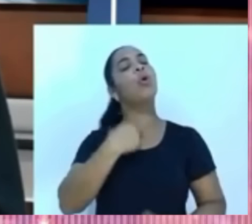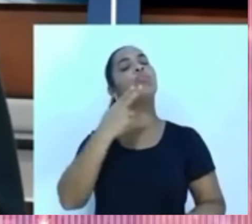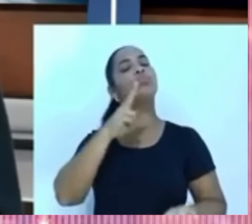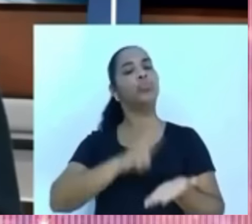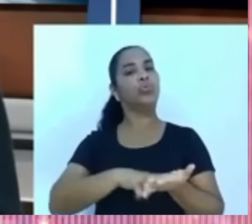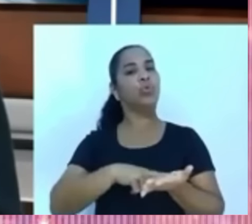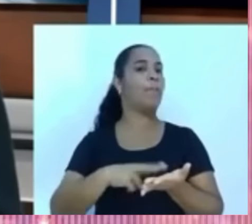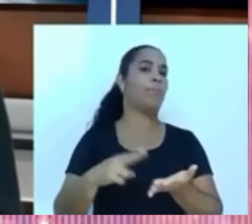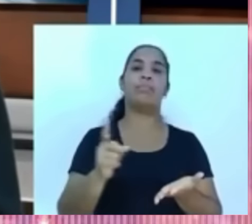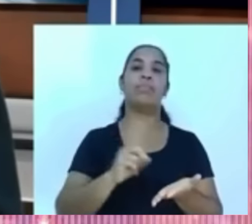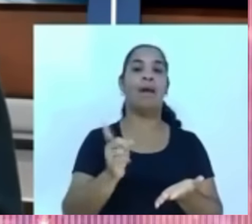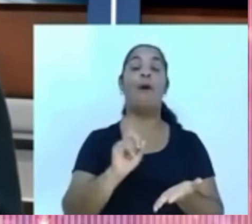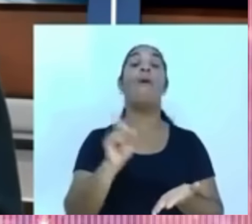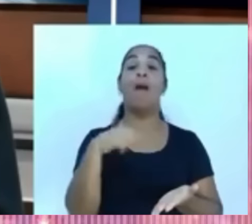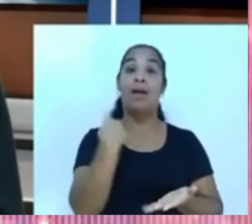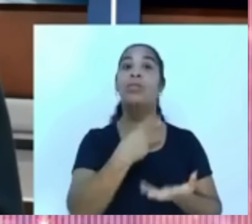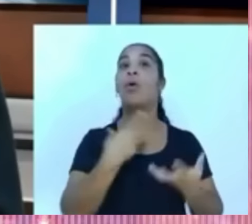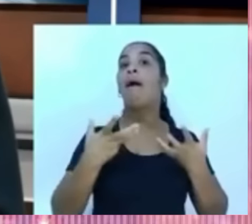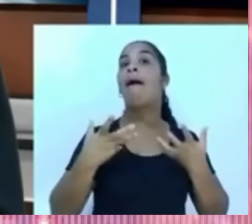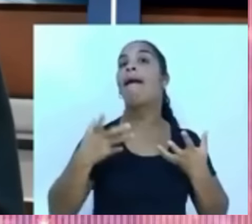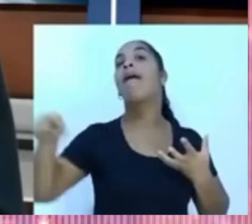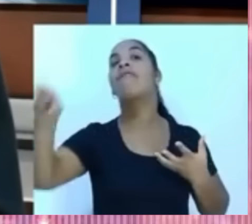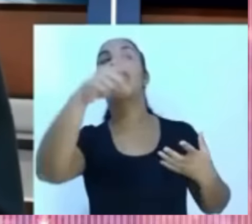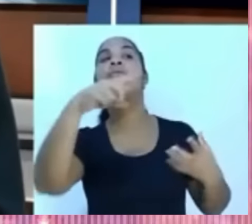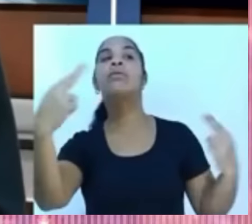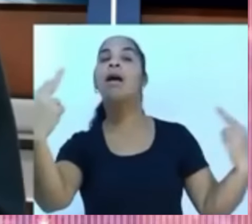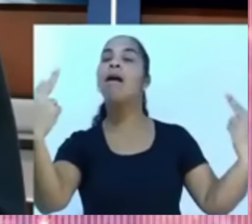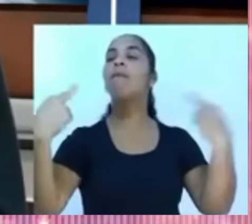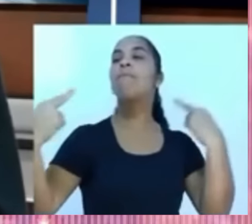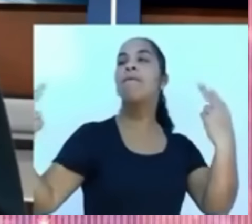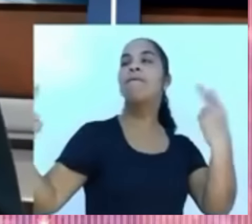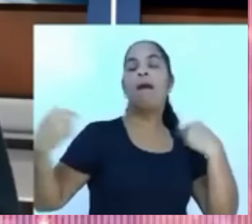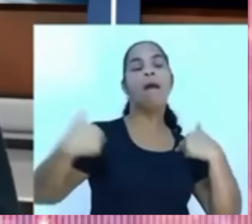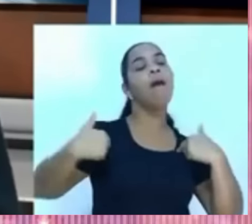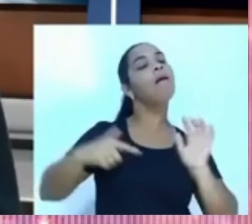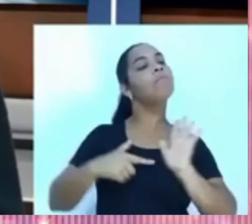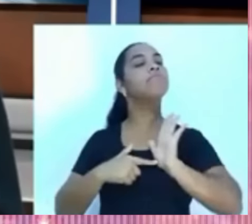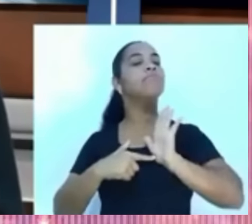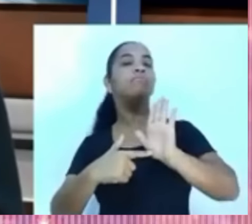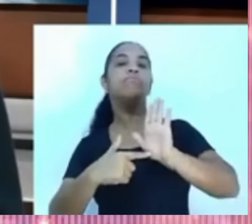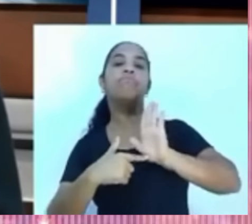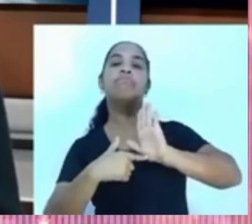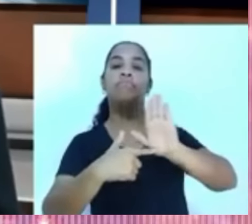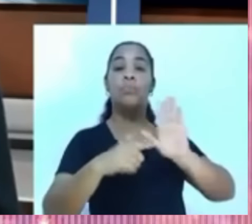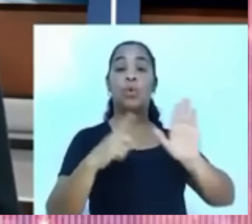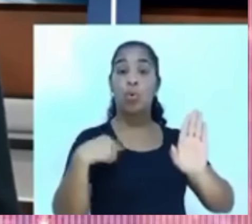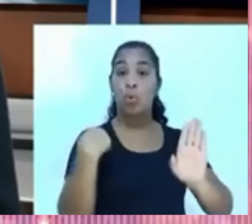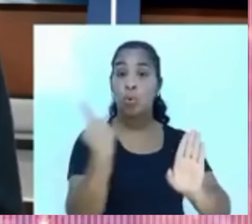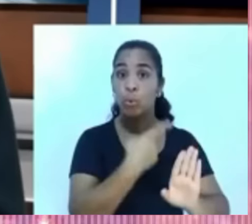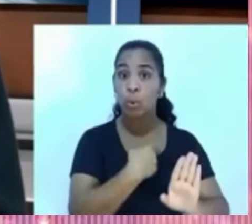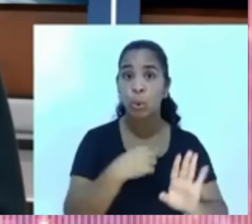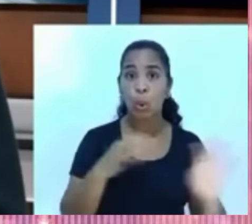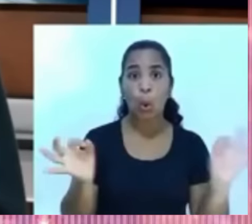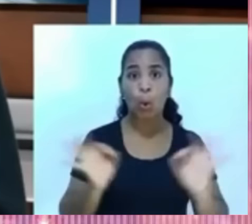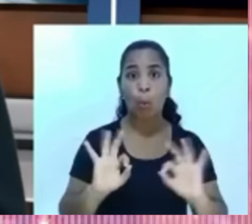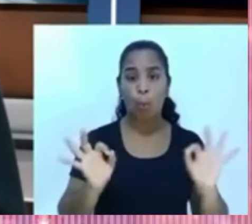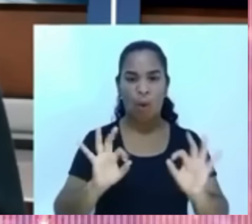aquilo que gostamos que os outros vejam em nós não somos o que